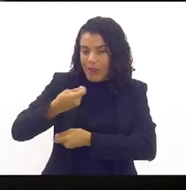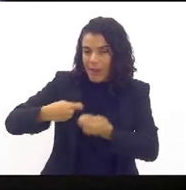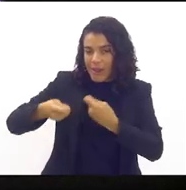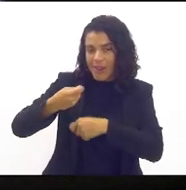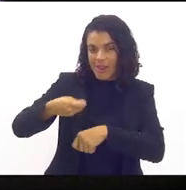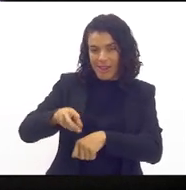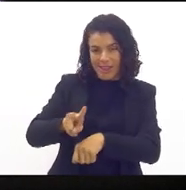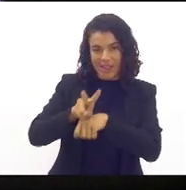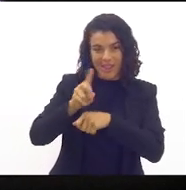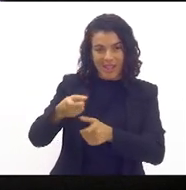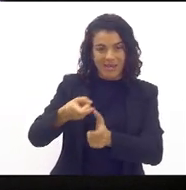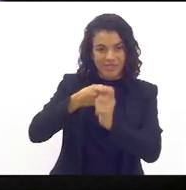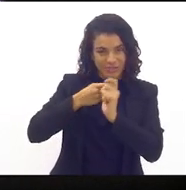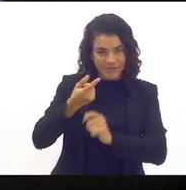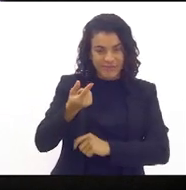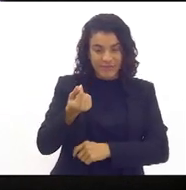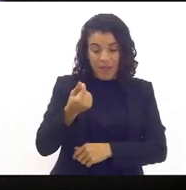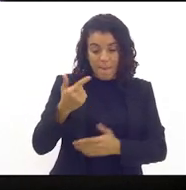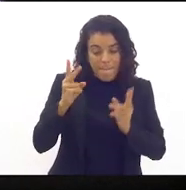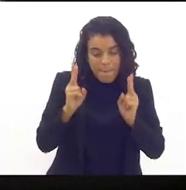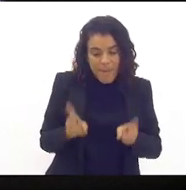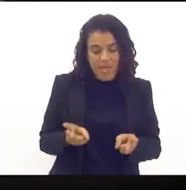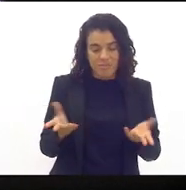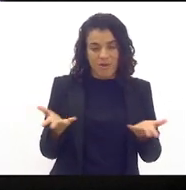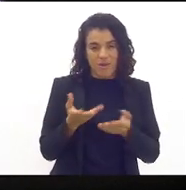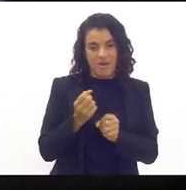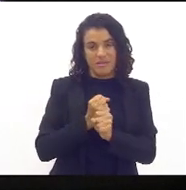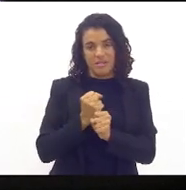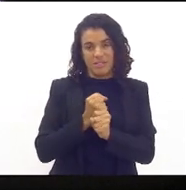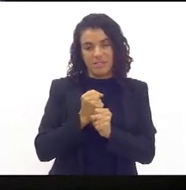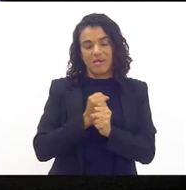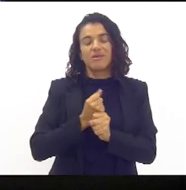novo. Ainda esse ano, provavelmente.